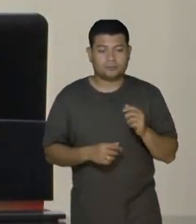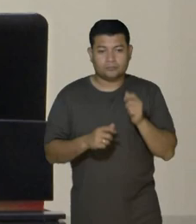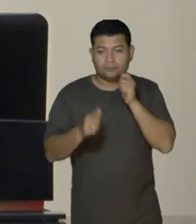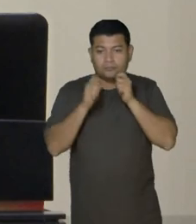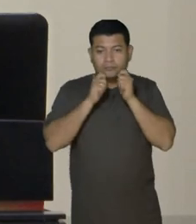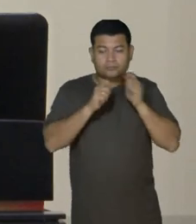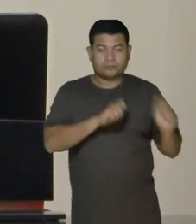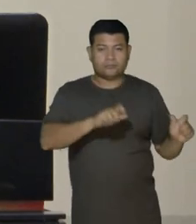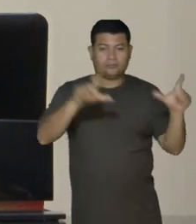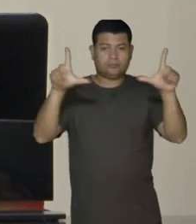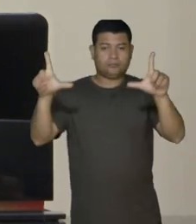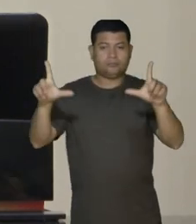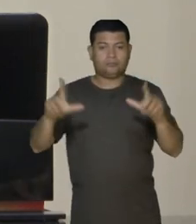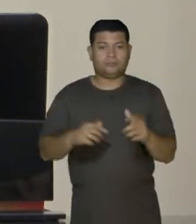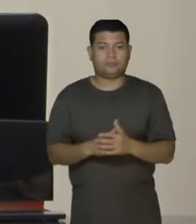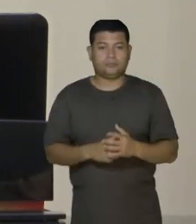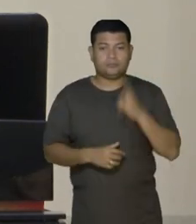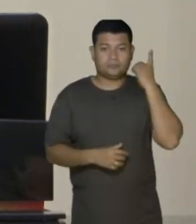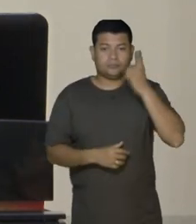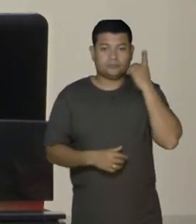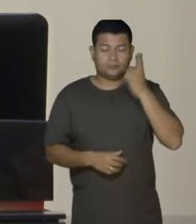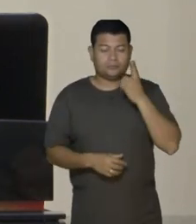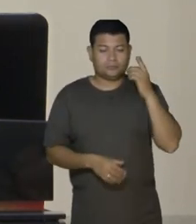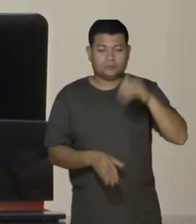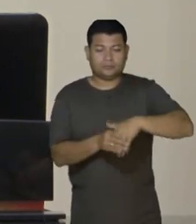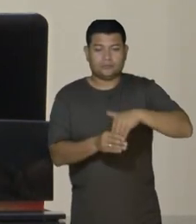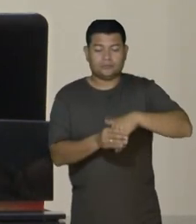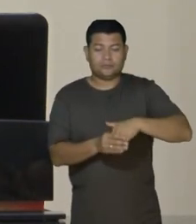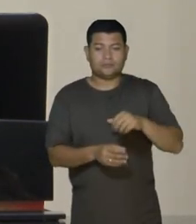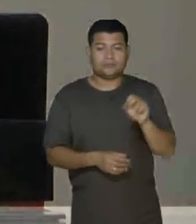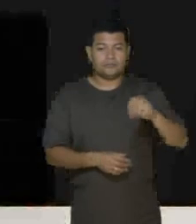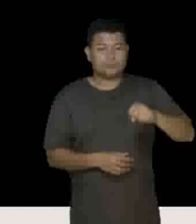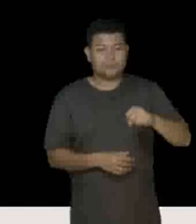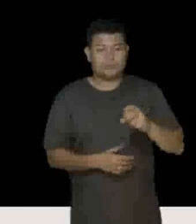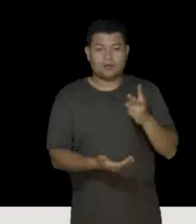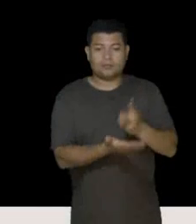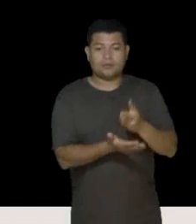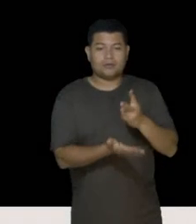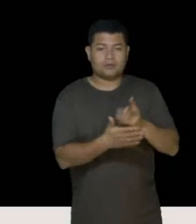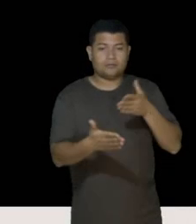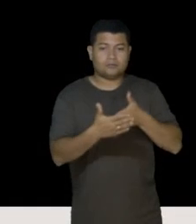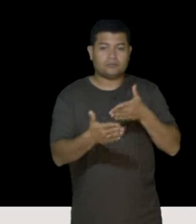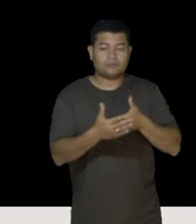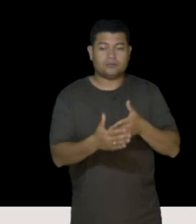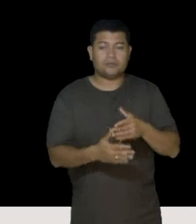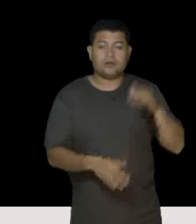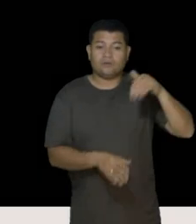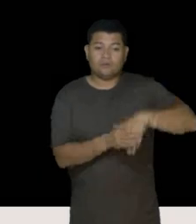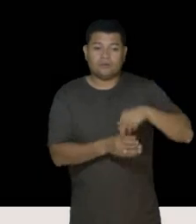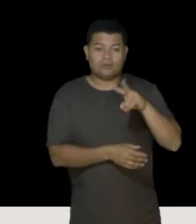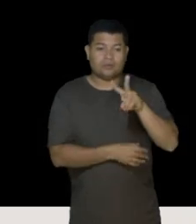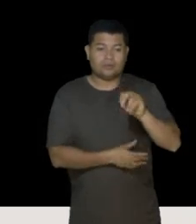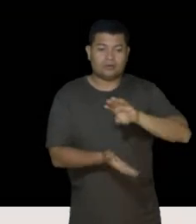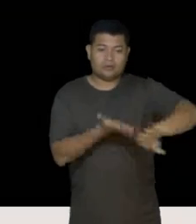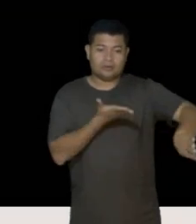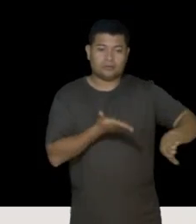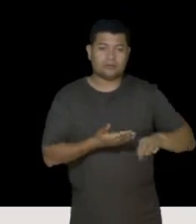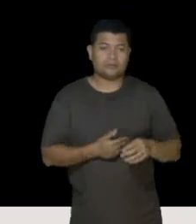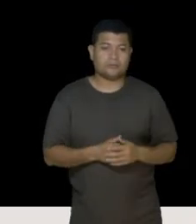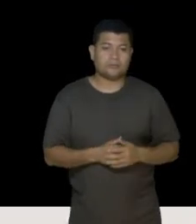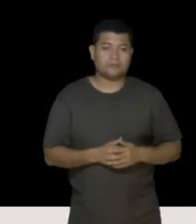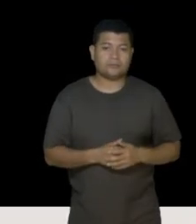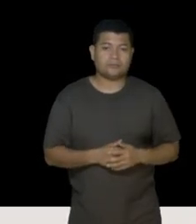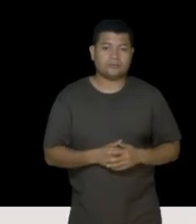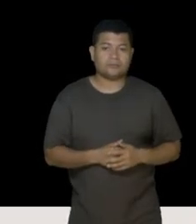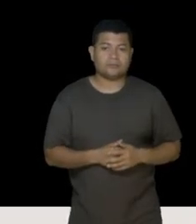painel. Deputados que votam sim, mantêm o veto. Quem vota não, rejeita o veto.